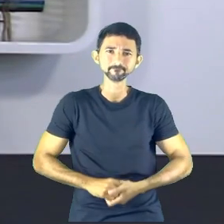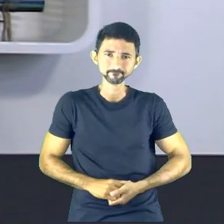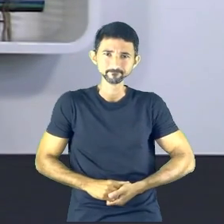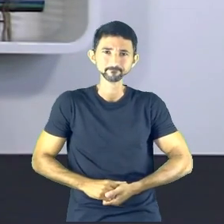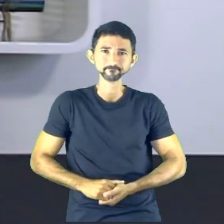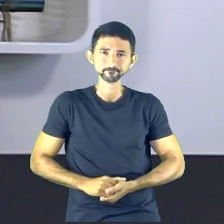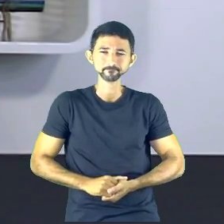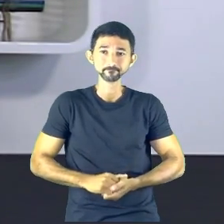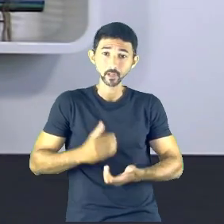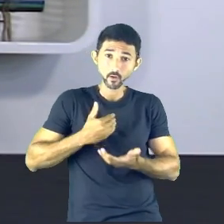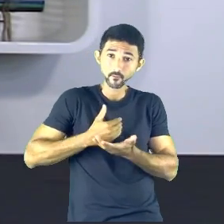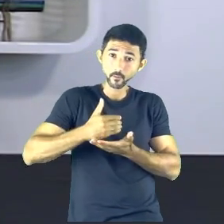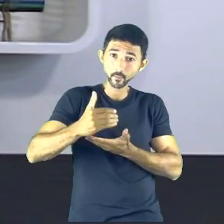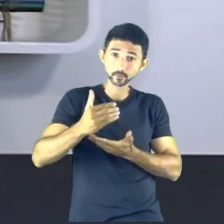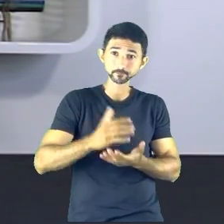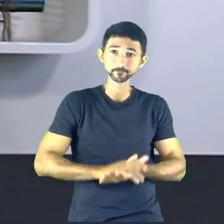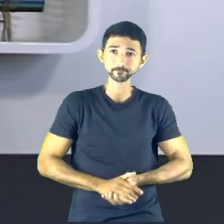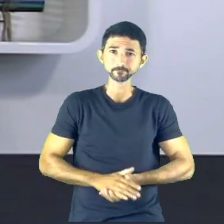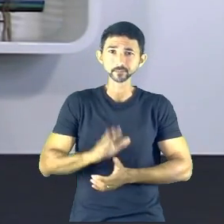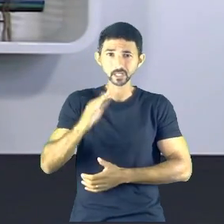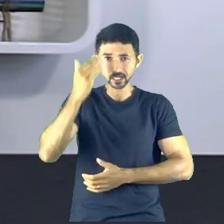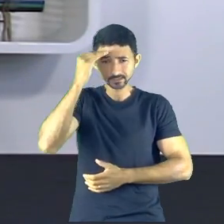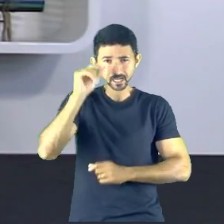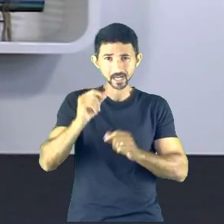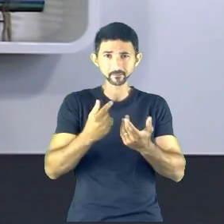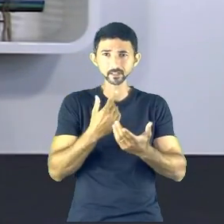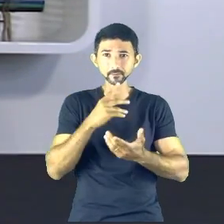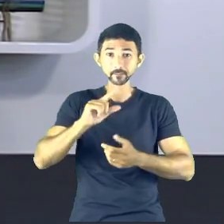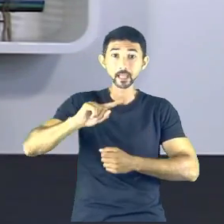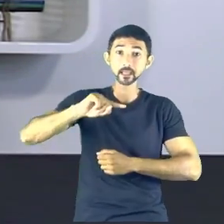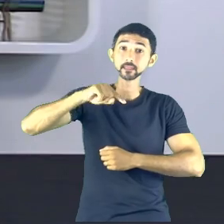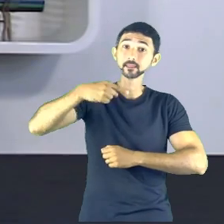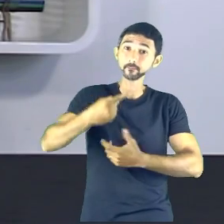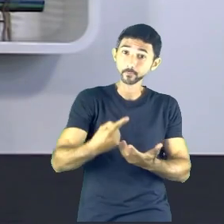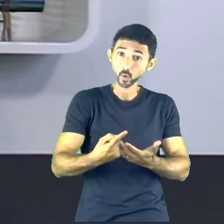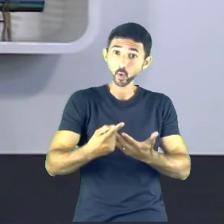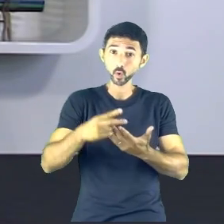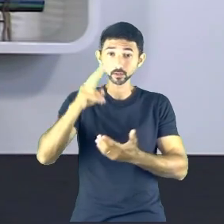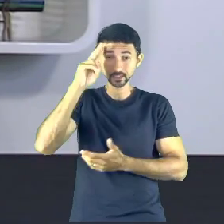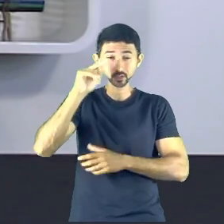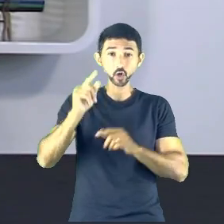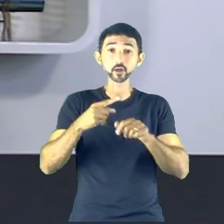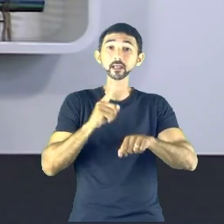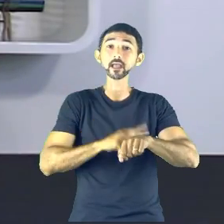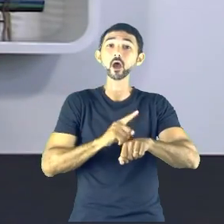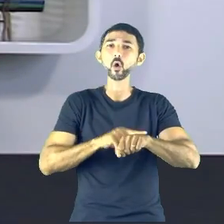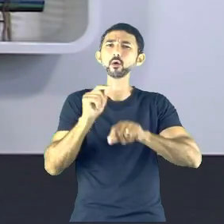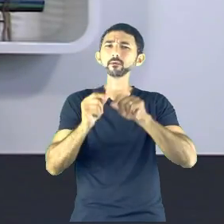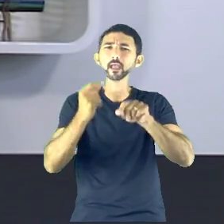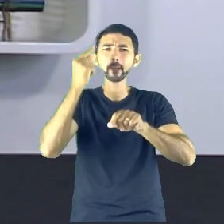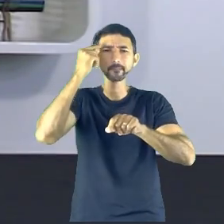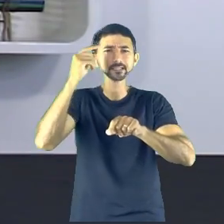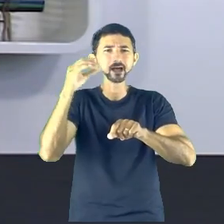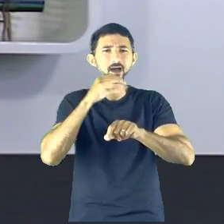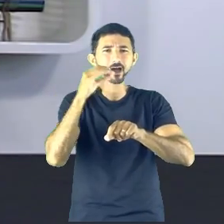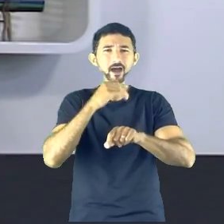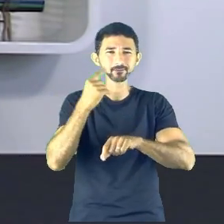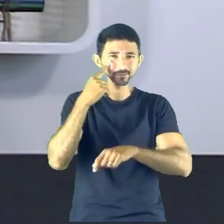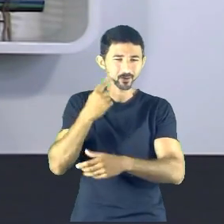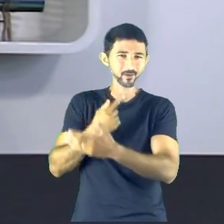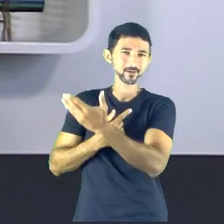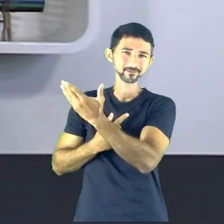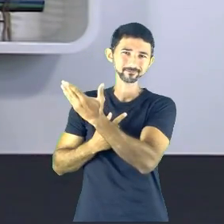essa reflexão, né? Bom, mas seguindo adiante aqui, vocês já sabem. Depois da história, é hora de nós